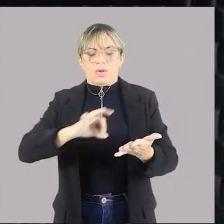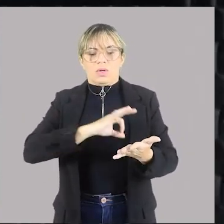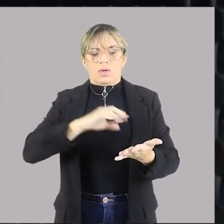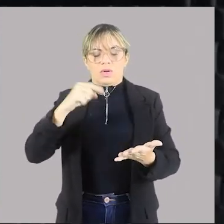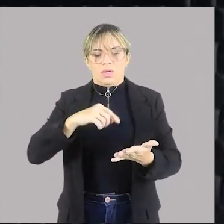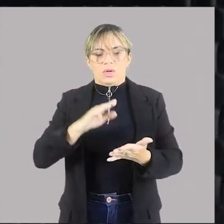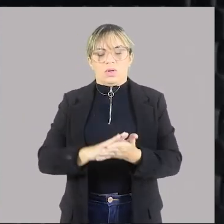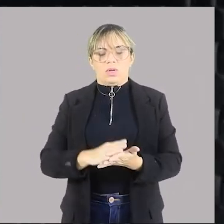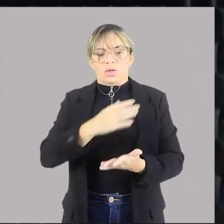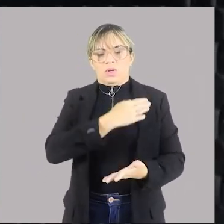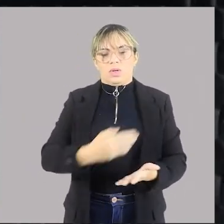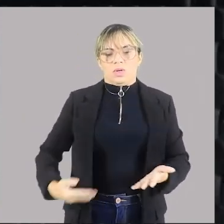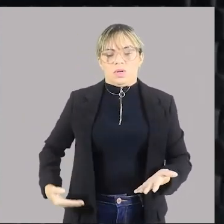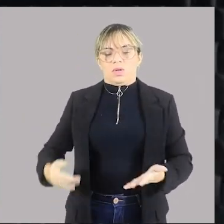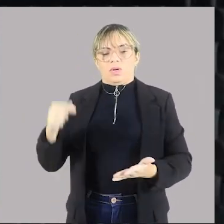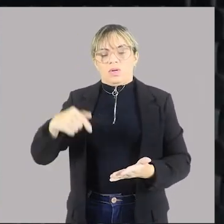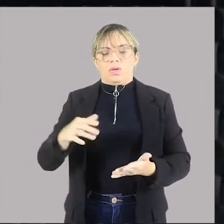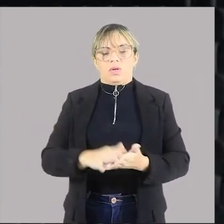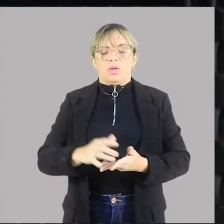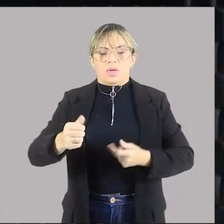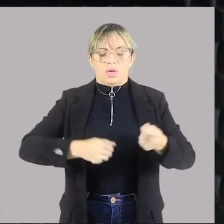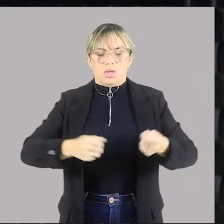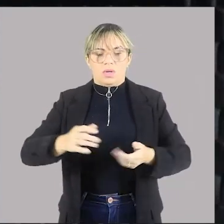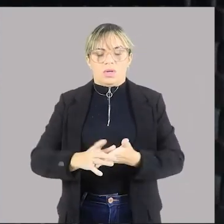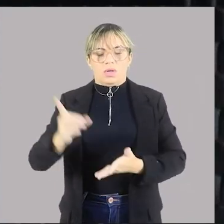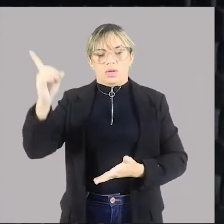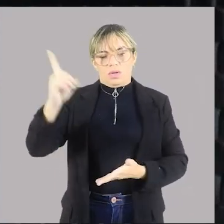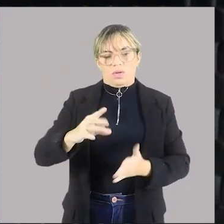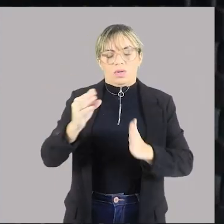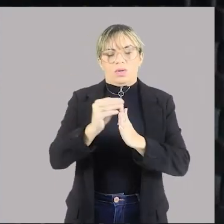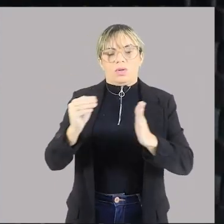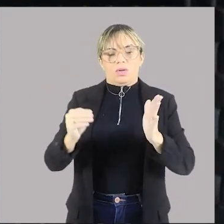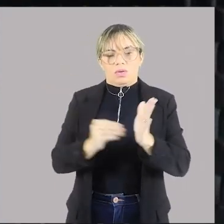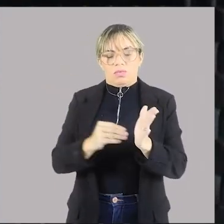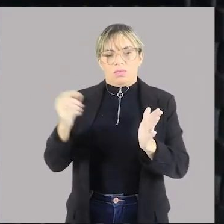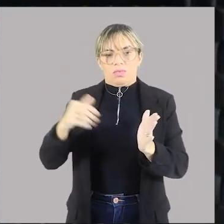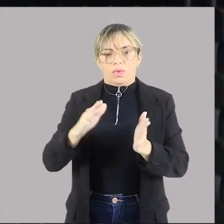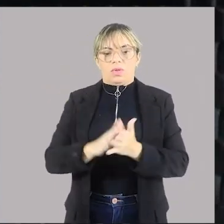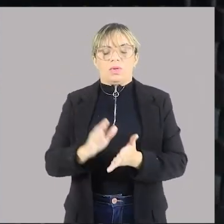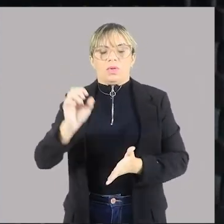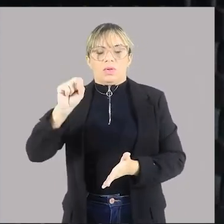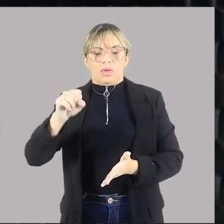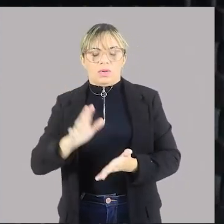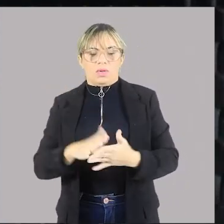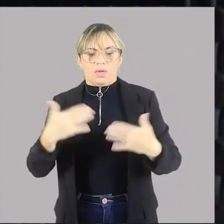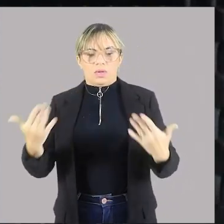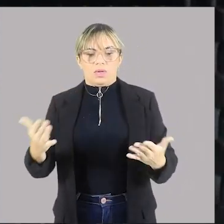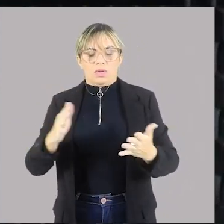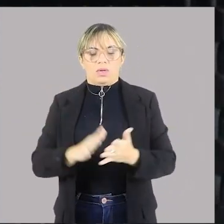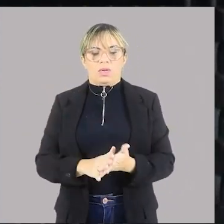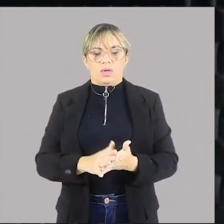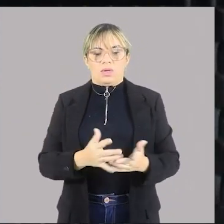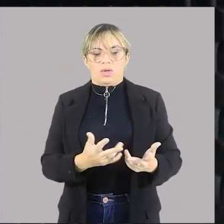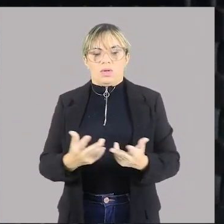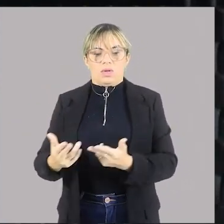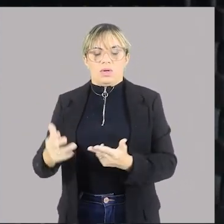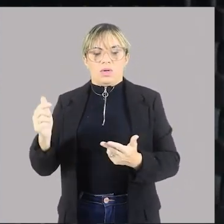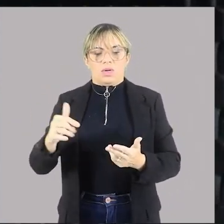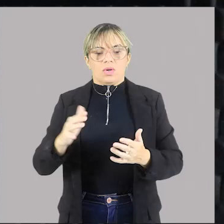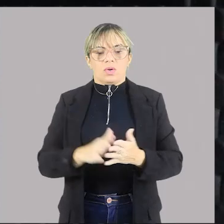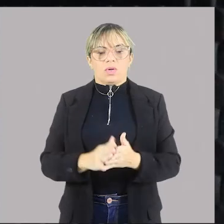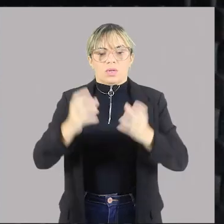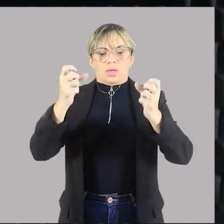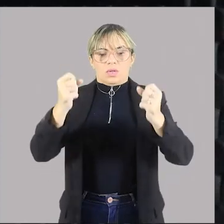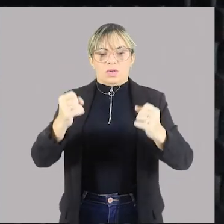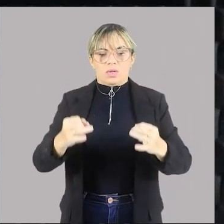dentro da função administrativa, é conteúdo de direito administrativo, portanto. A mesma coisa a respeito de, quando nós